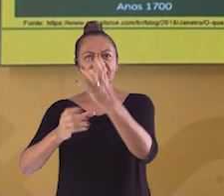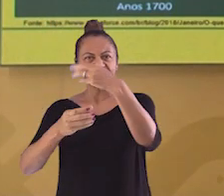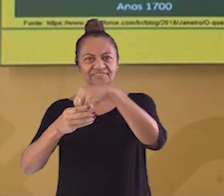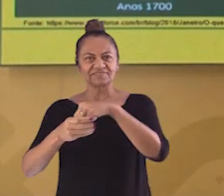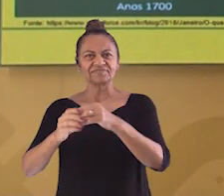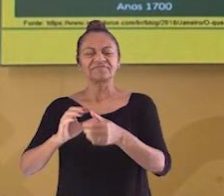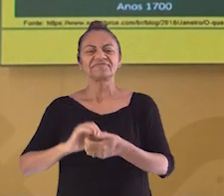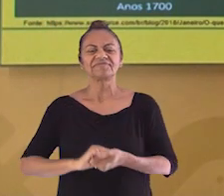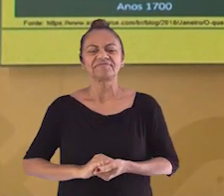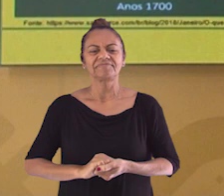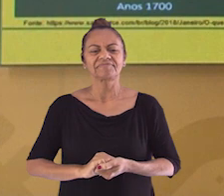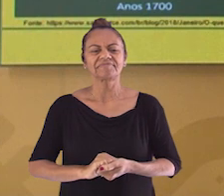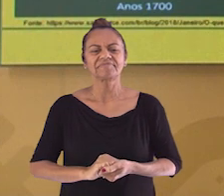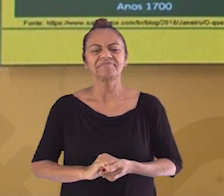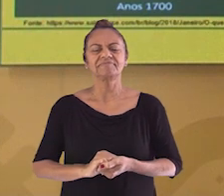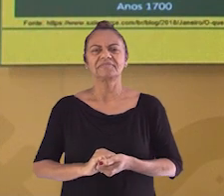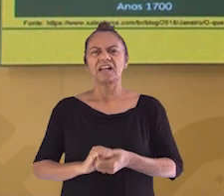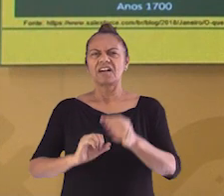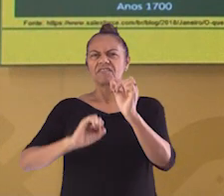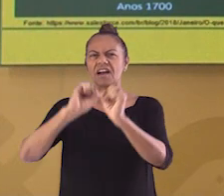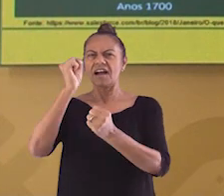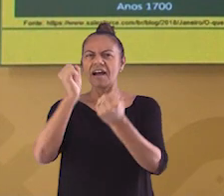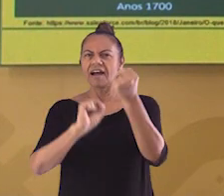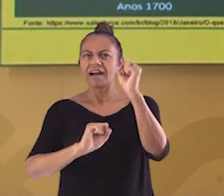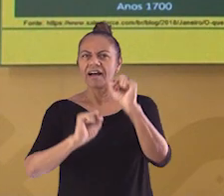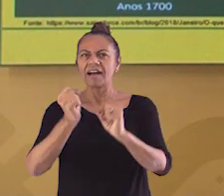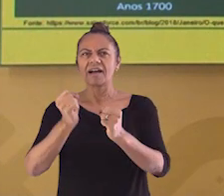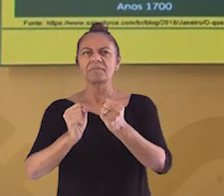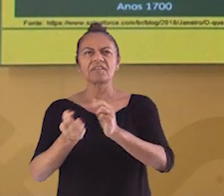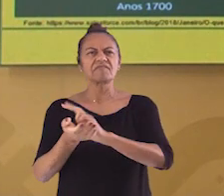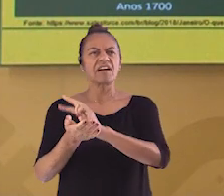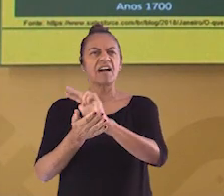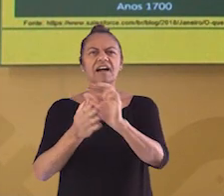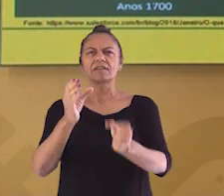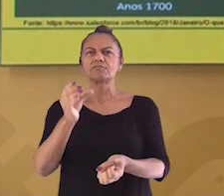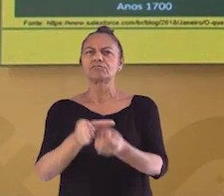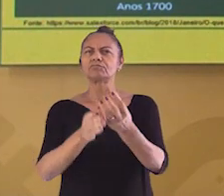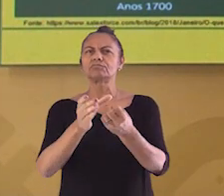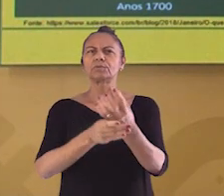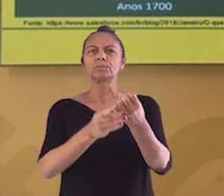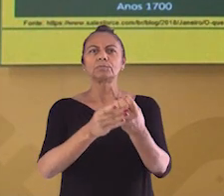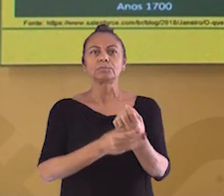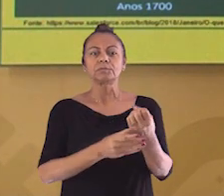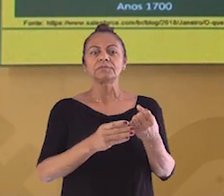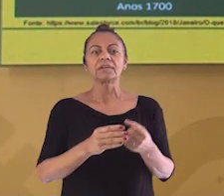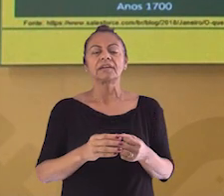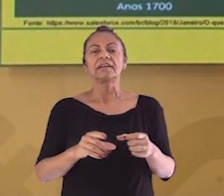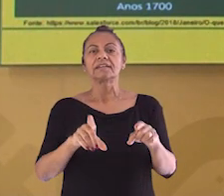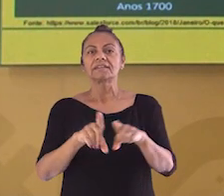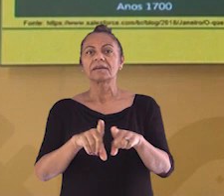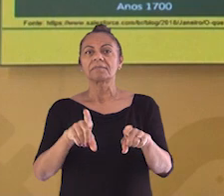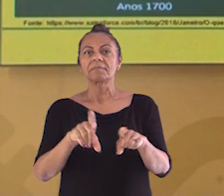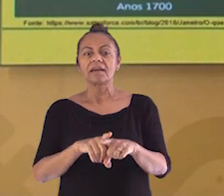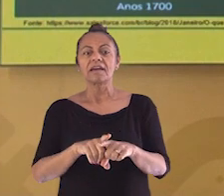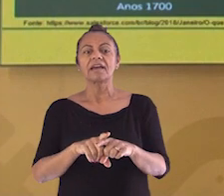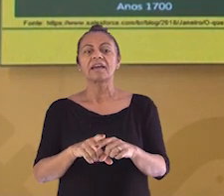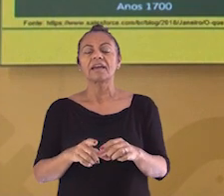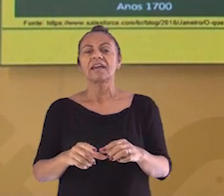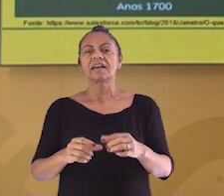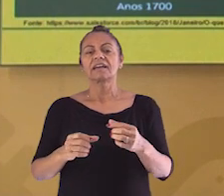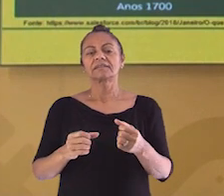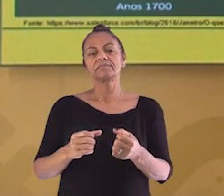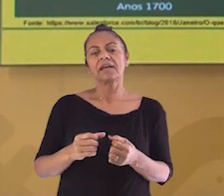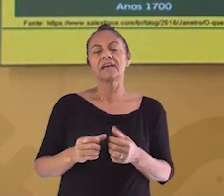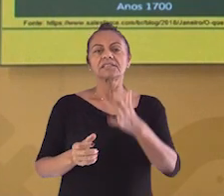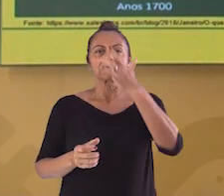Marco, eletricidade, grandes fábricas. A partir desse momento, criou-se as linhas de montagem.